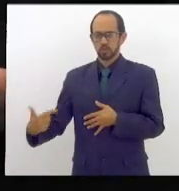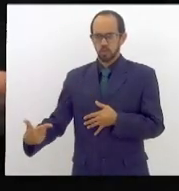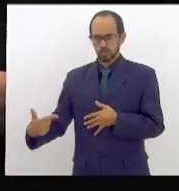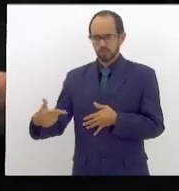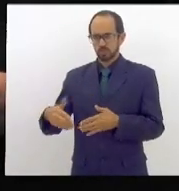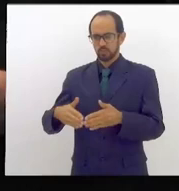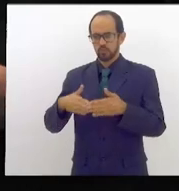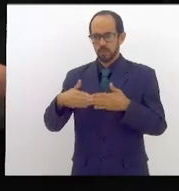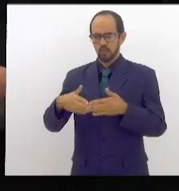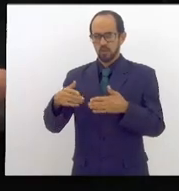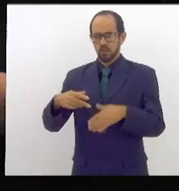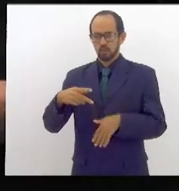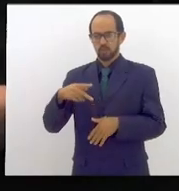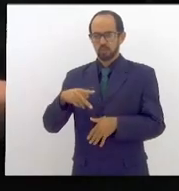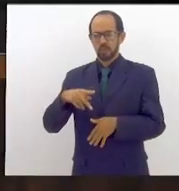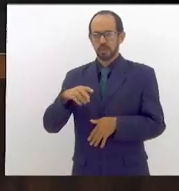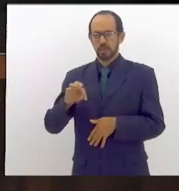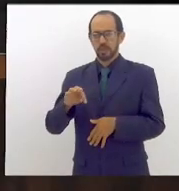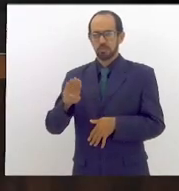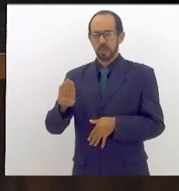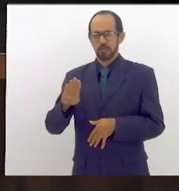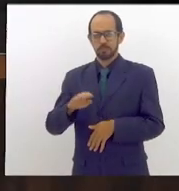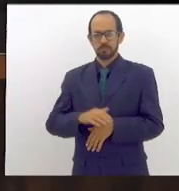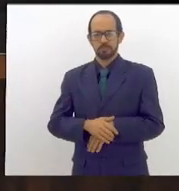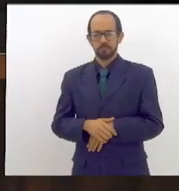da bancada do PTB